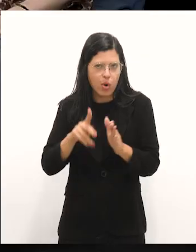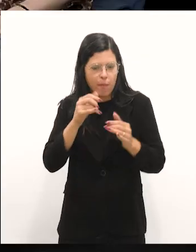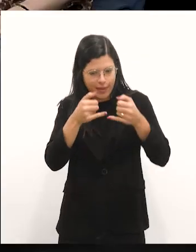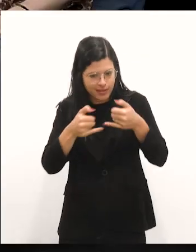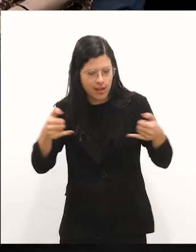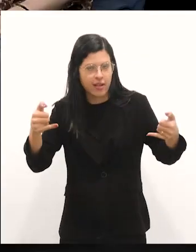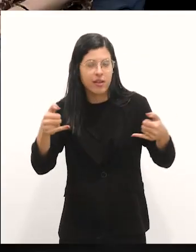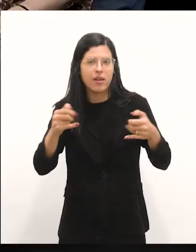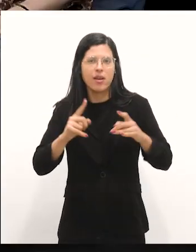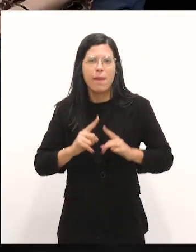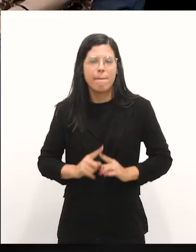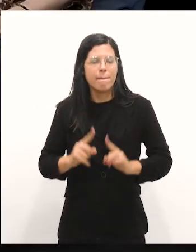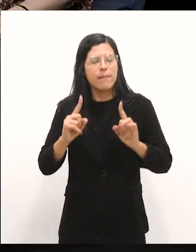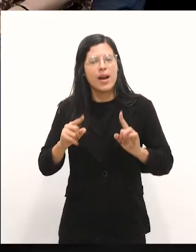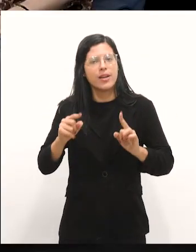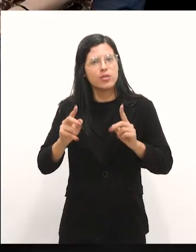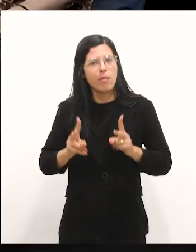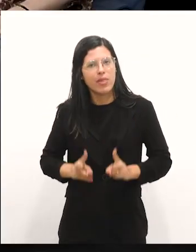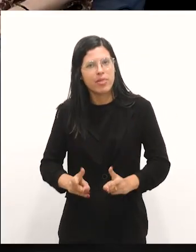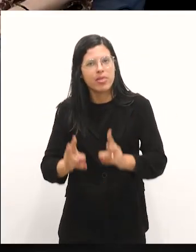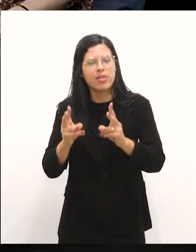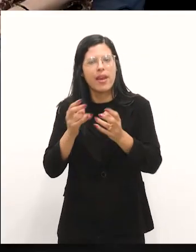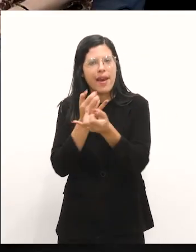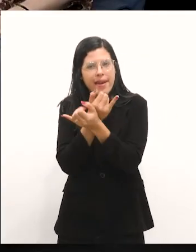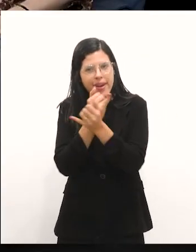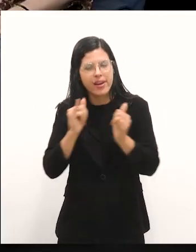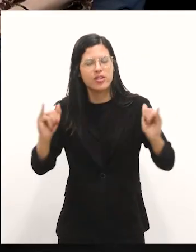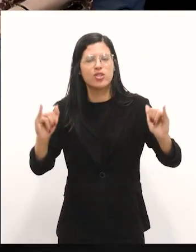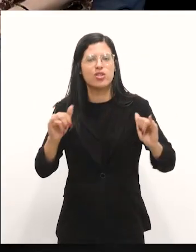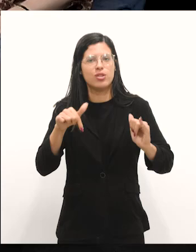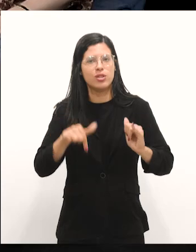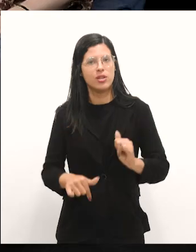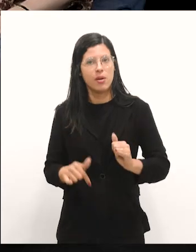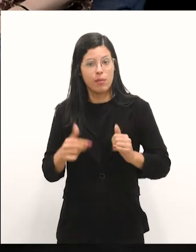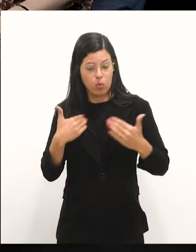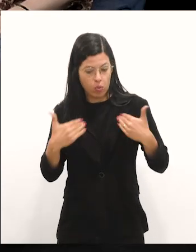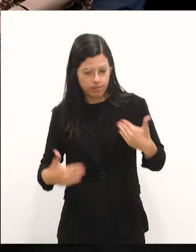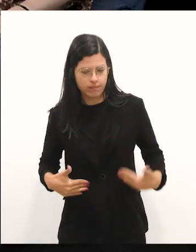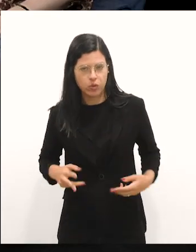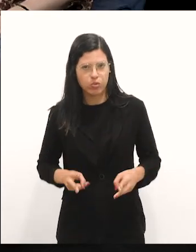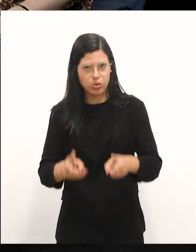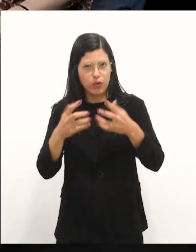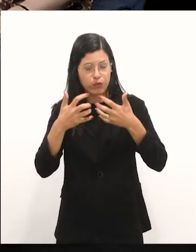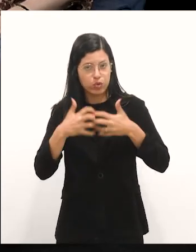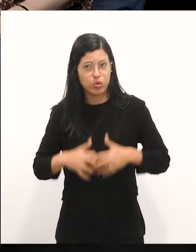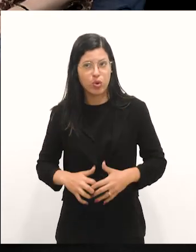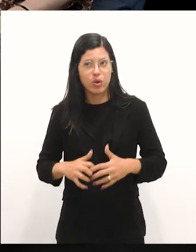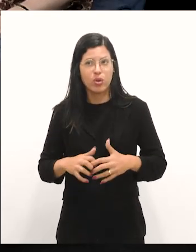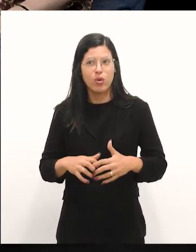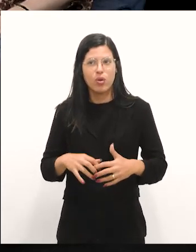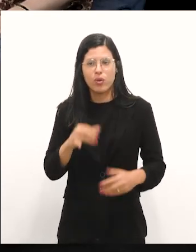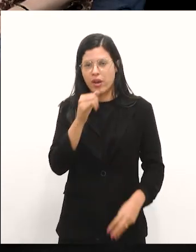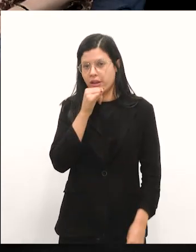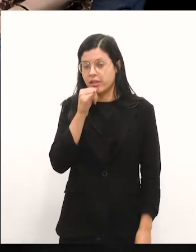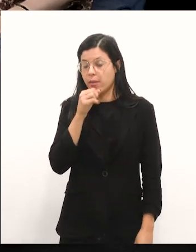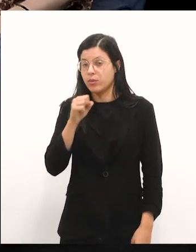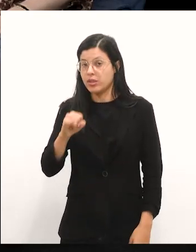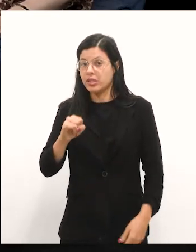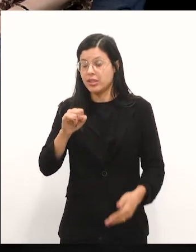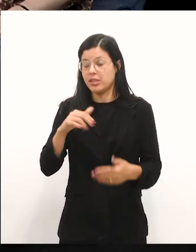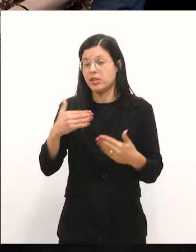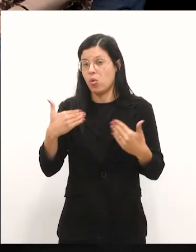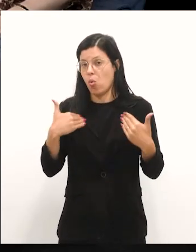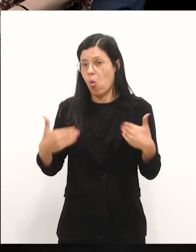fluido vital, que mantém toda a energia para que o corpo continue funcionando. Por exemplo, se o corpo está ligado aos